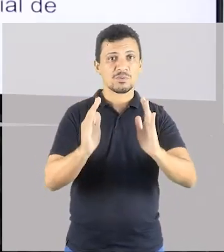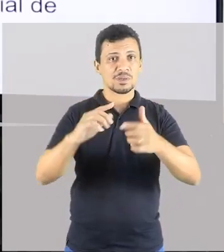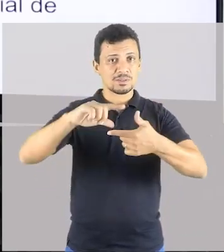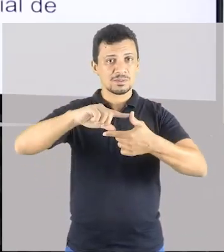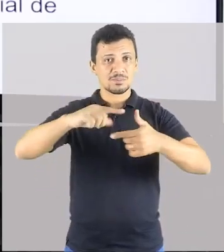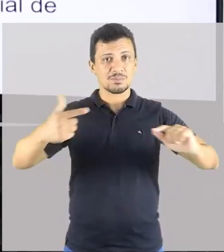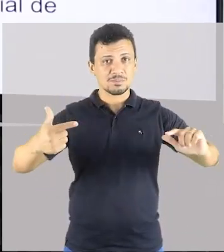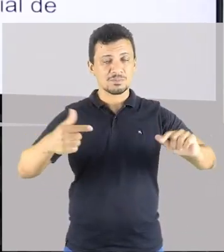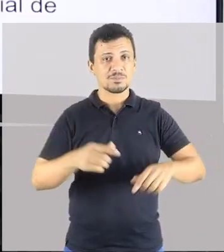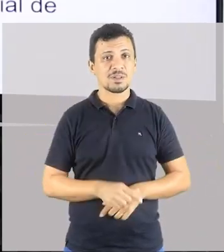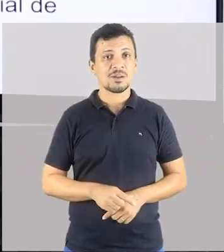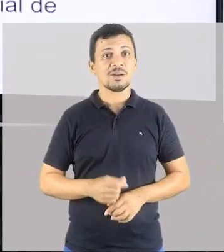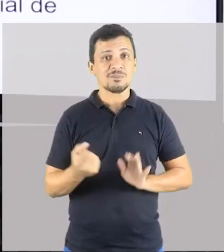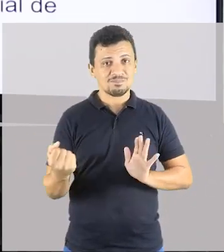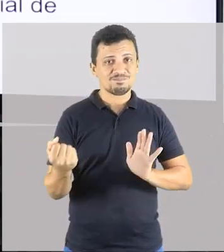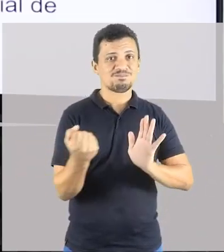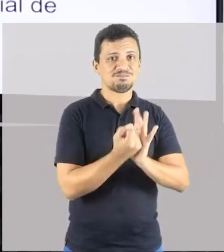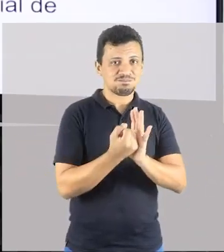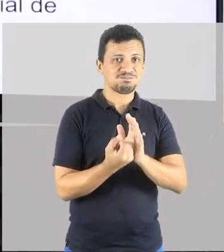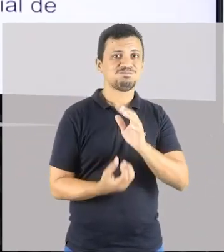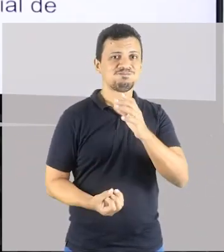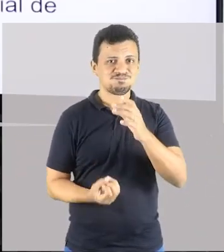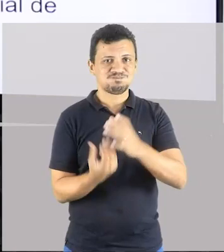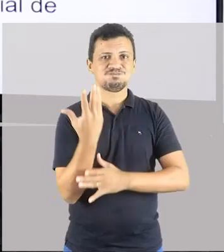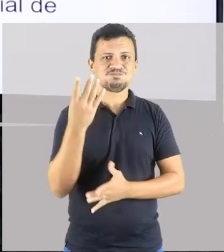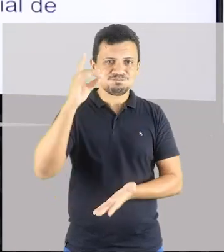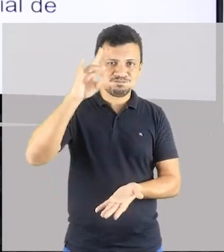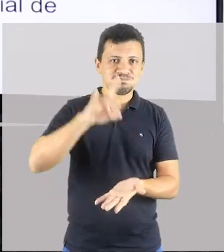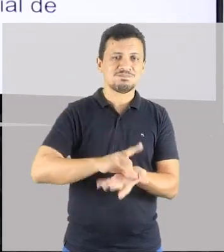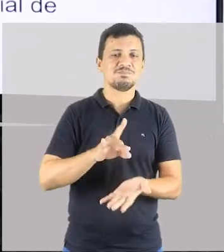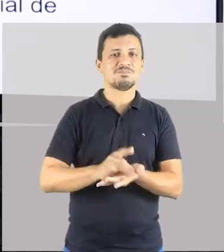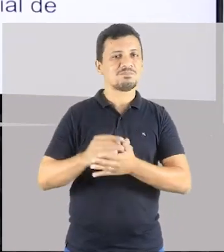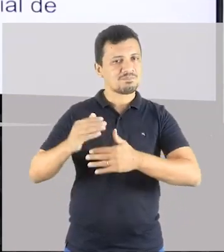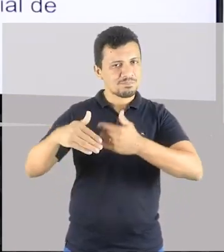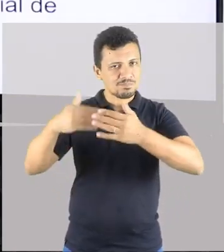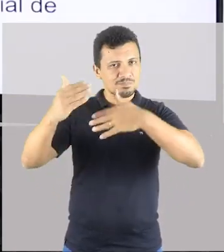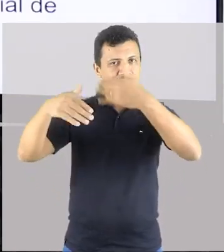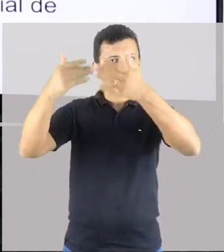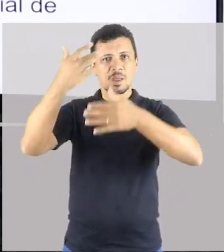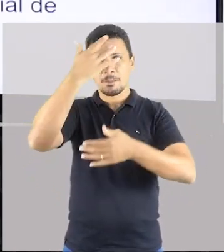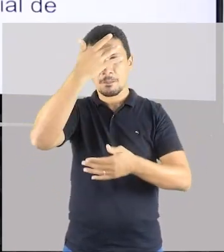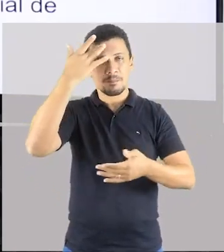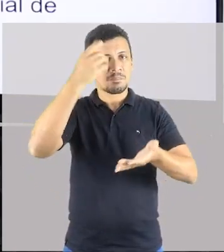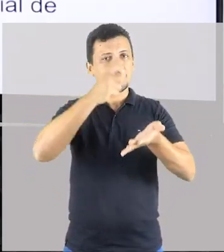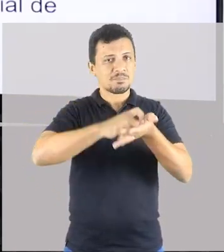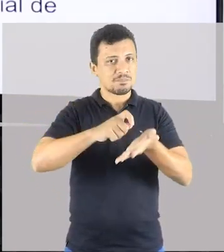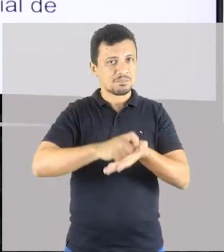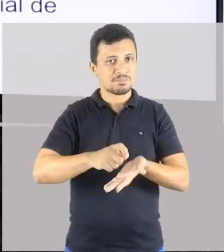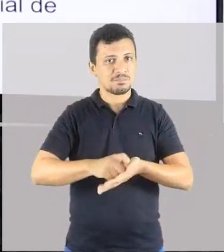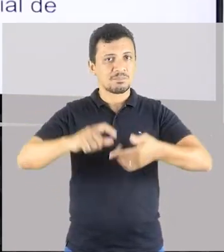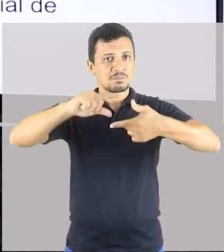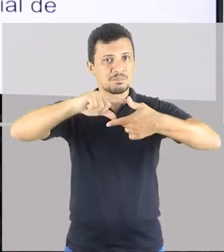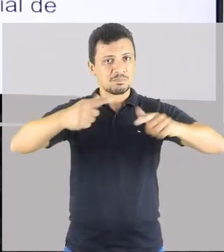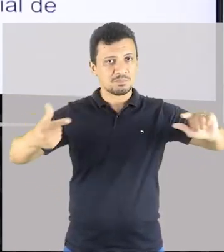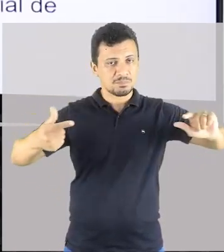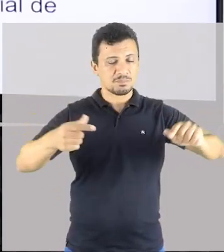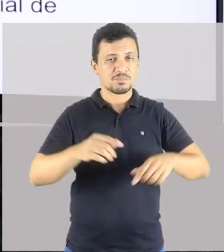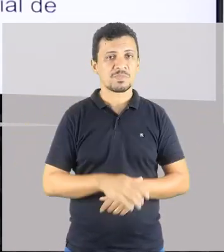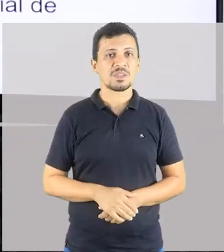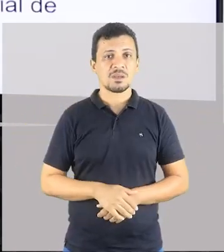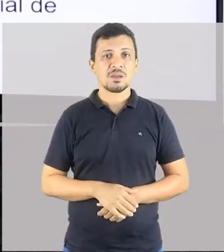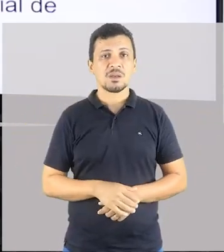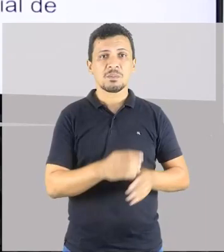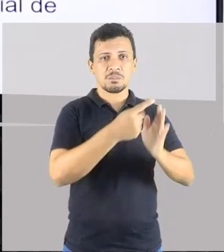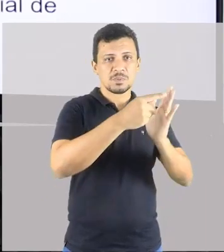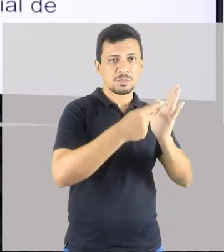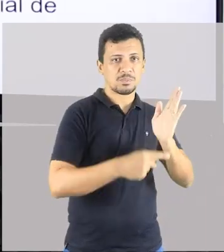É uma fase de consolidação e amadurecimento realmente dos nossos escritores, certo? Não somente na